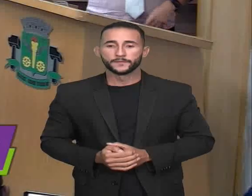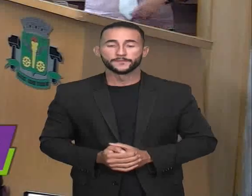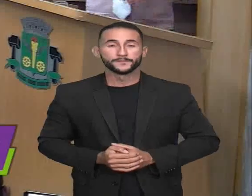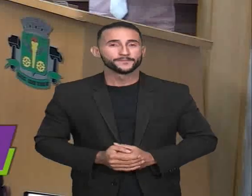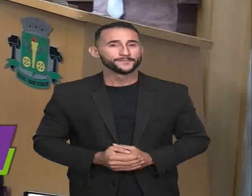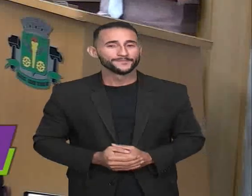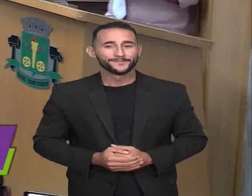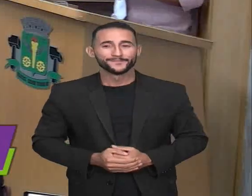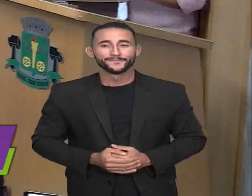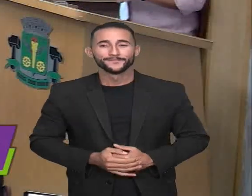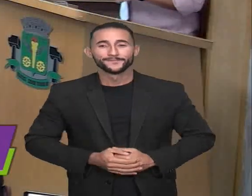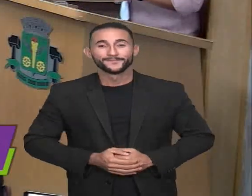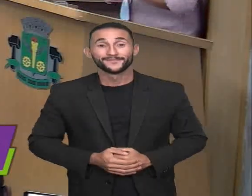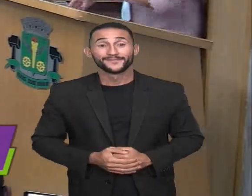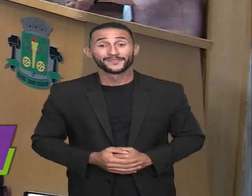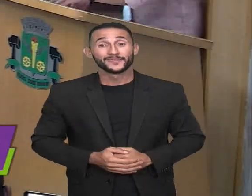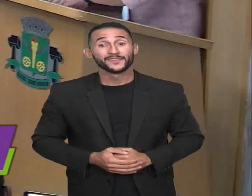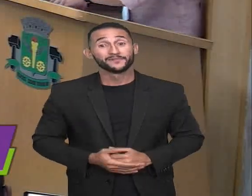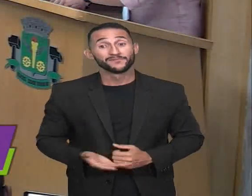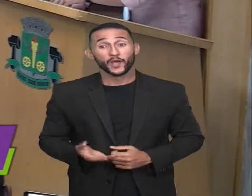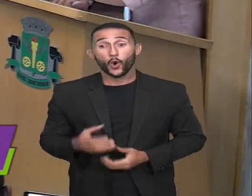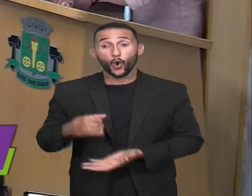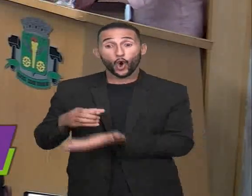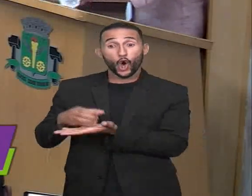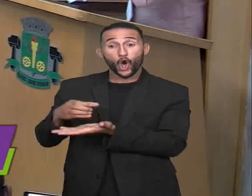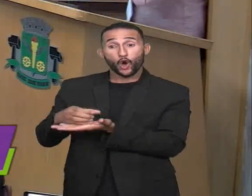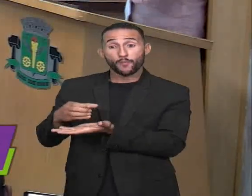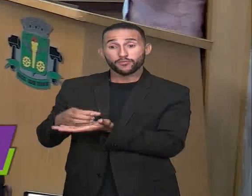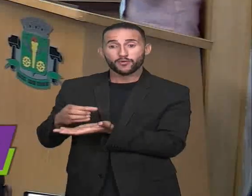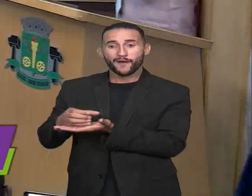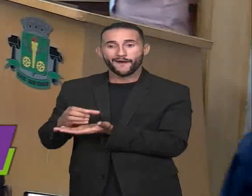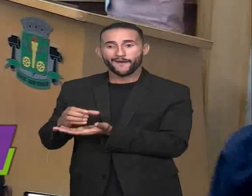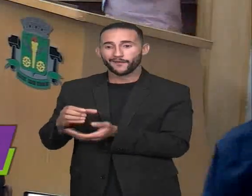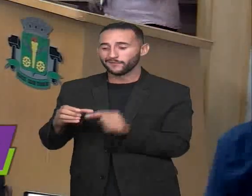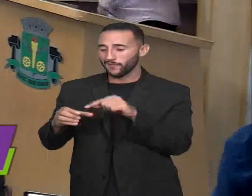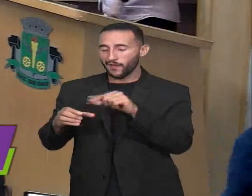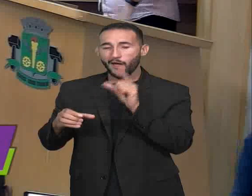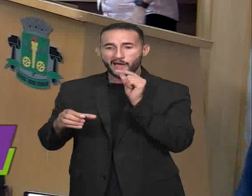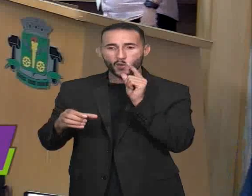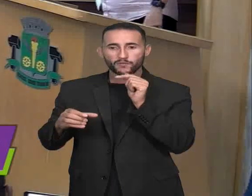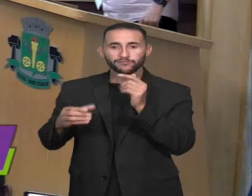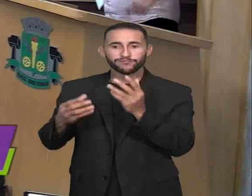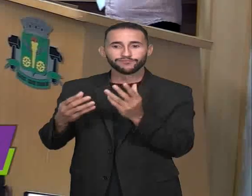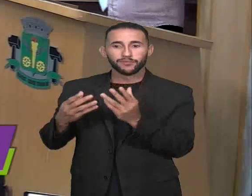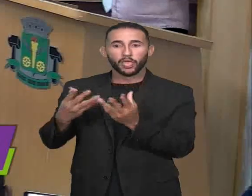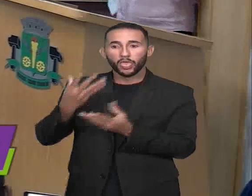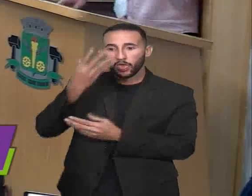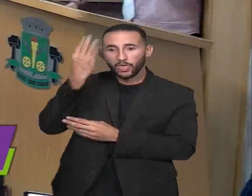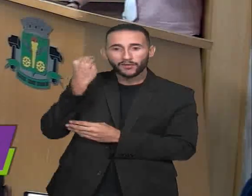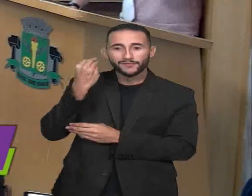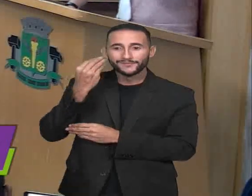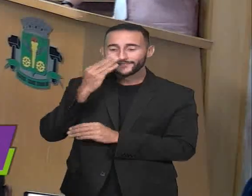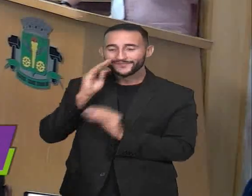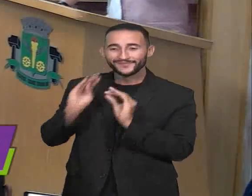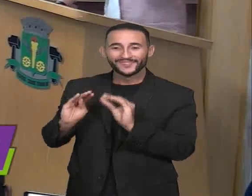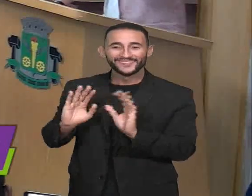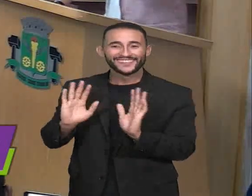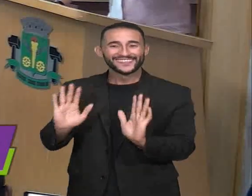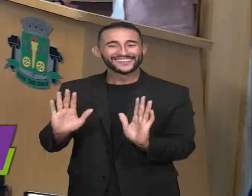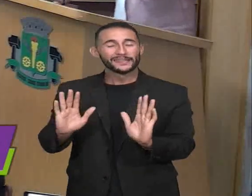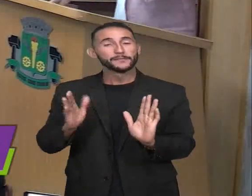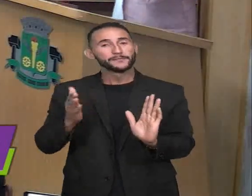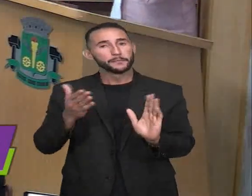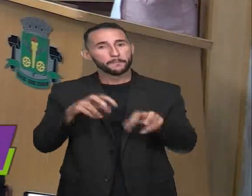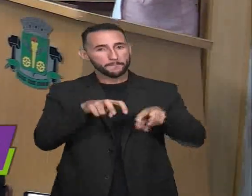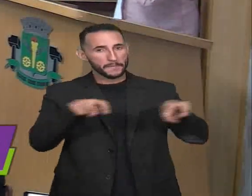minutos esqueceram um copo com água aqui M diretora na pessoa do nosso Presidente